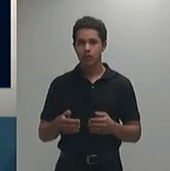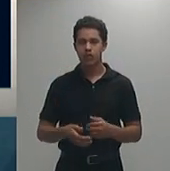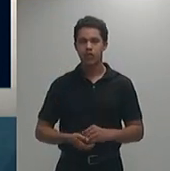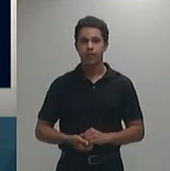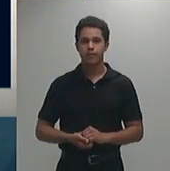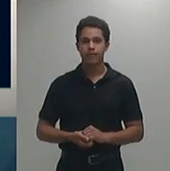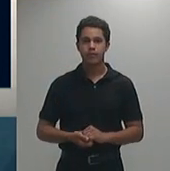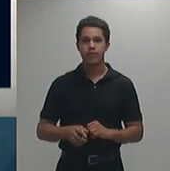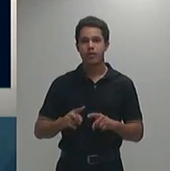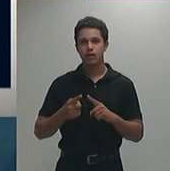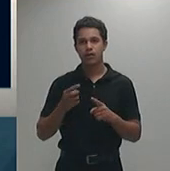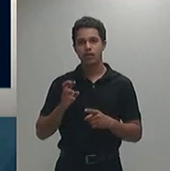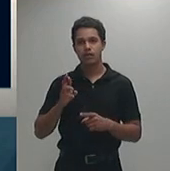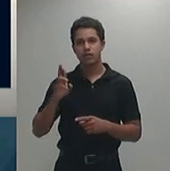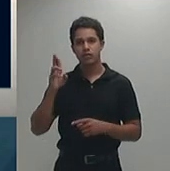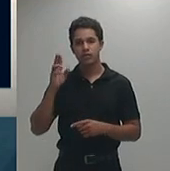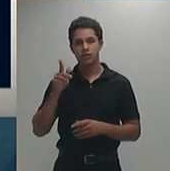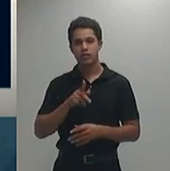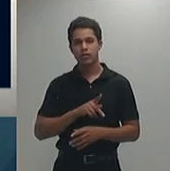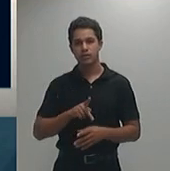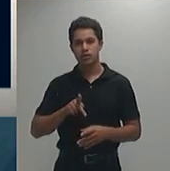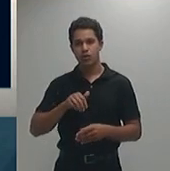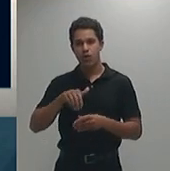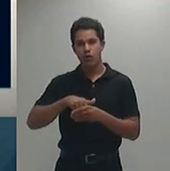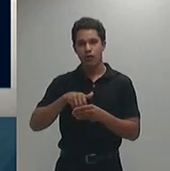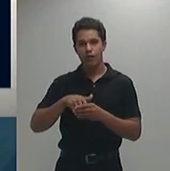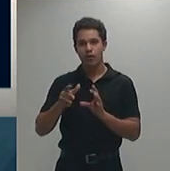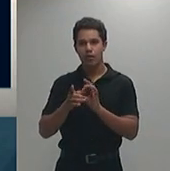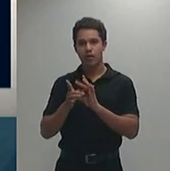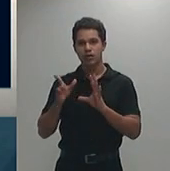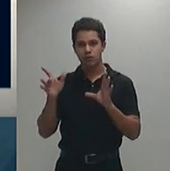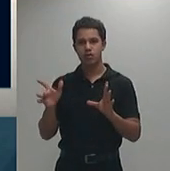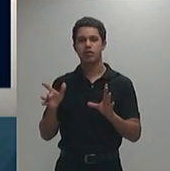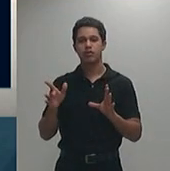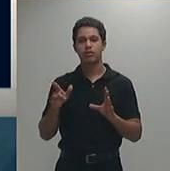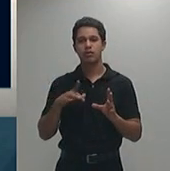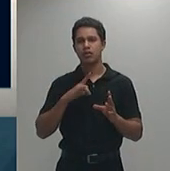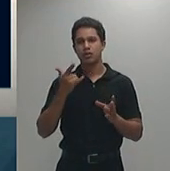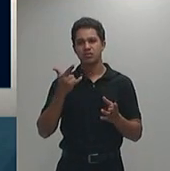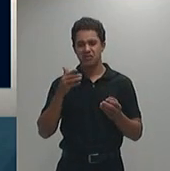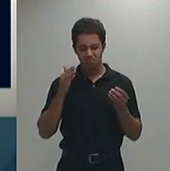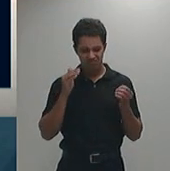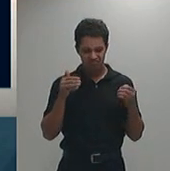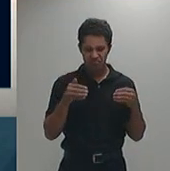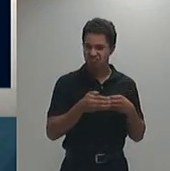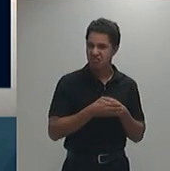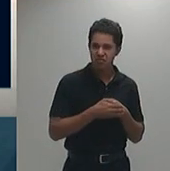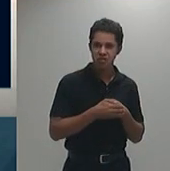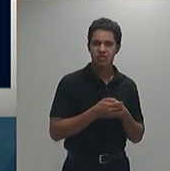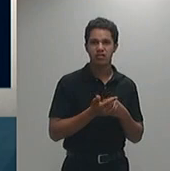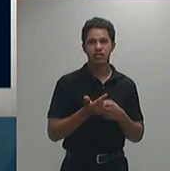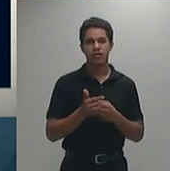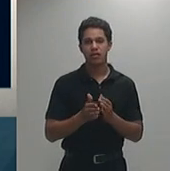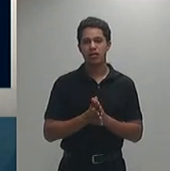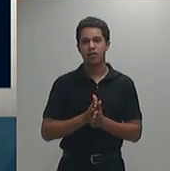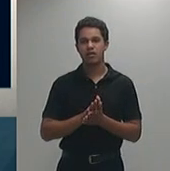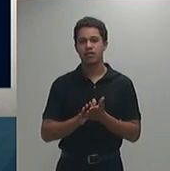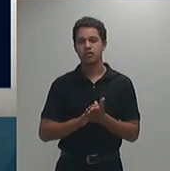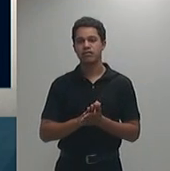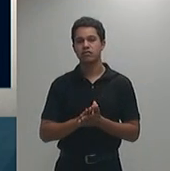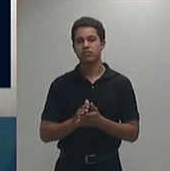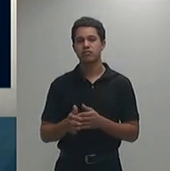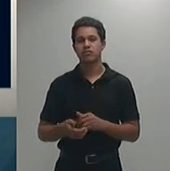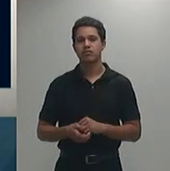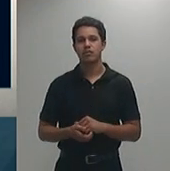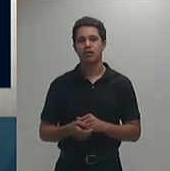apresentar alguma divergência entre o voto estará disponível em uma omissão não há contradição não